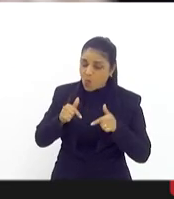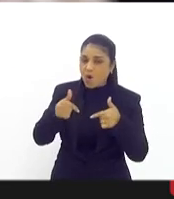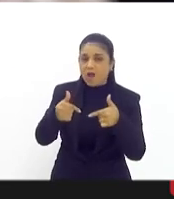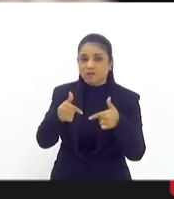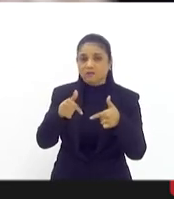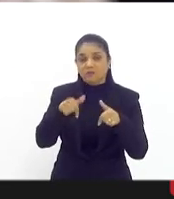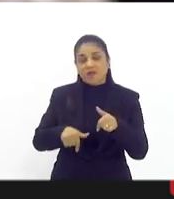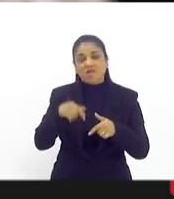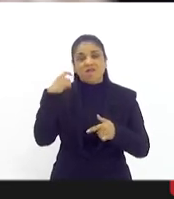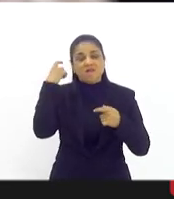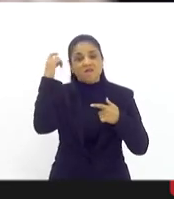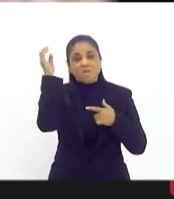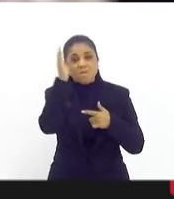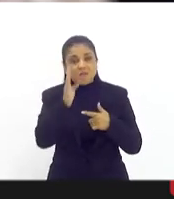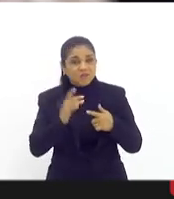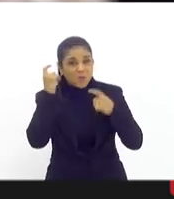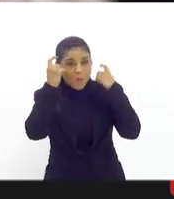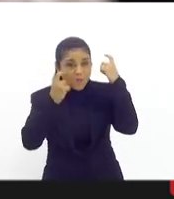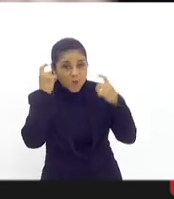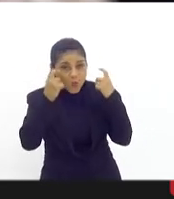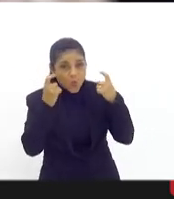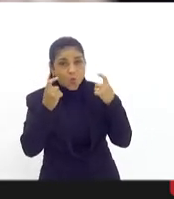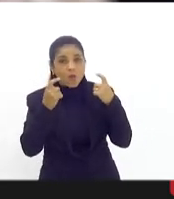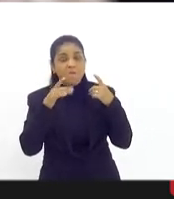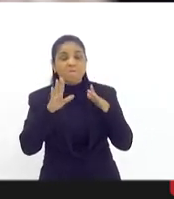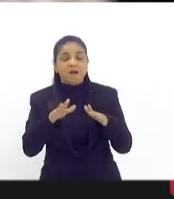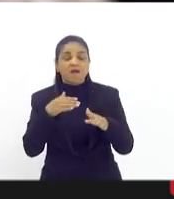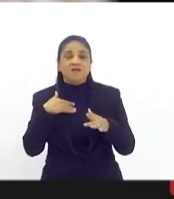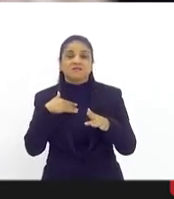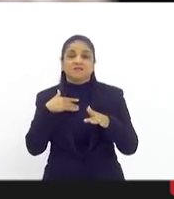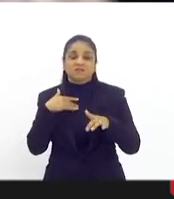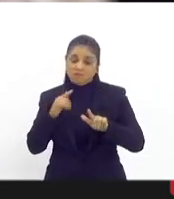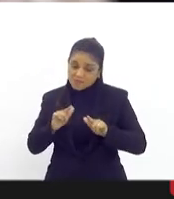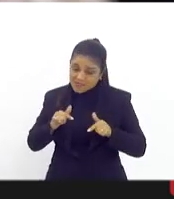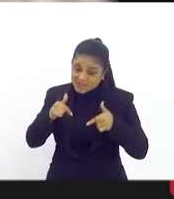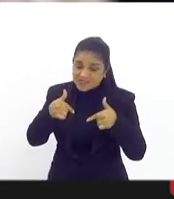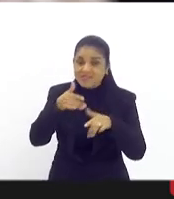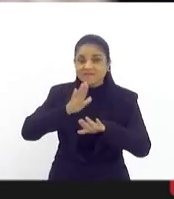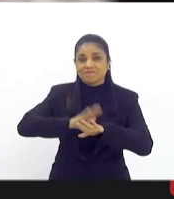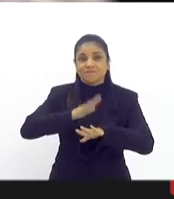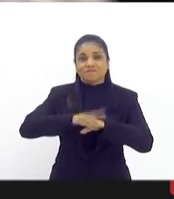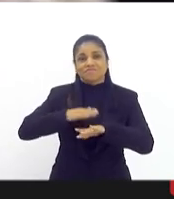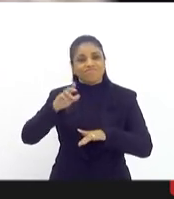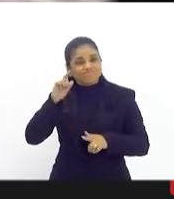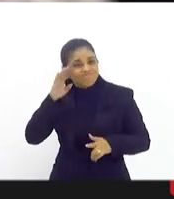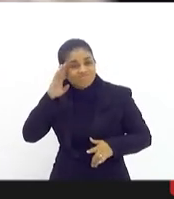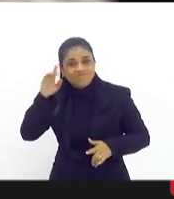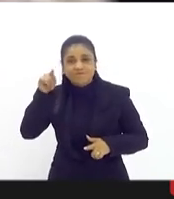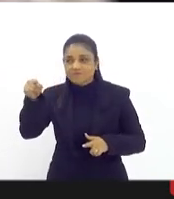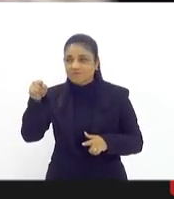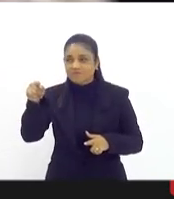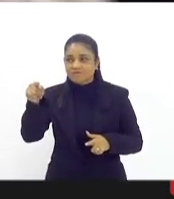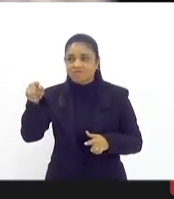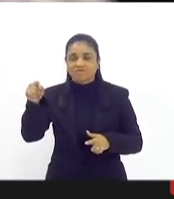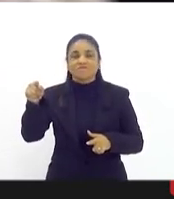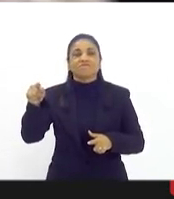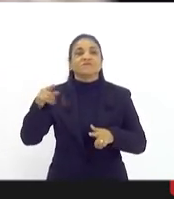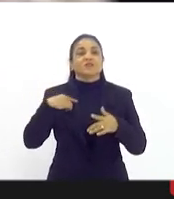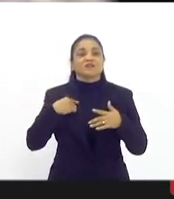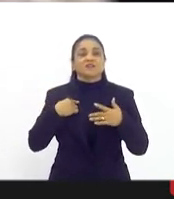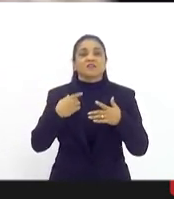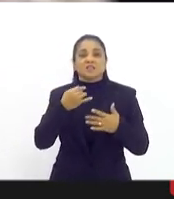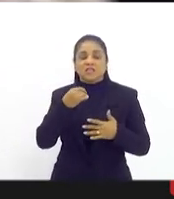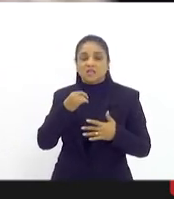consome. Porque a gente fala muito, mas a gente não efetivamente executa ações para coibir e impedir esse tipo